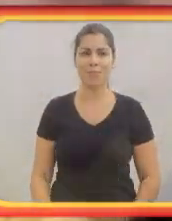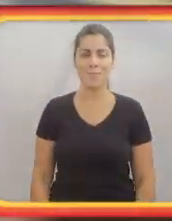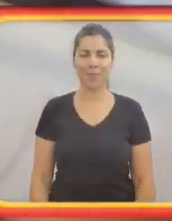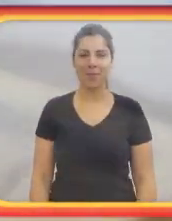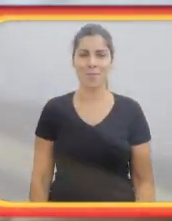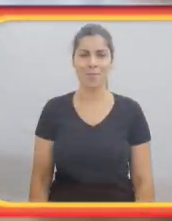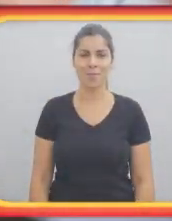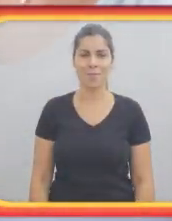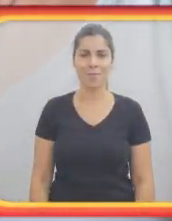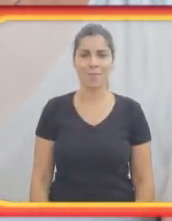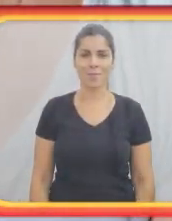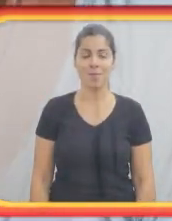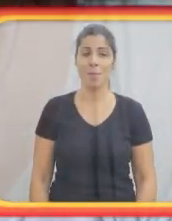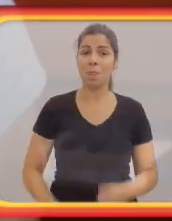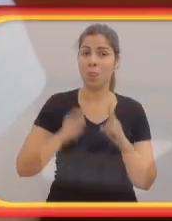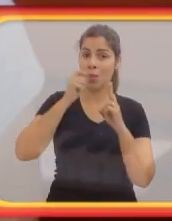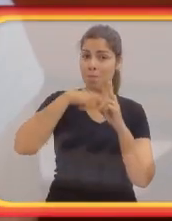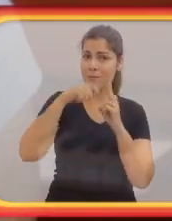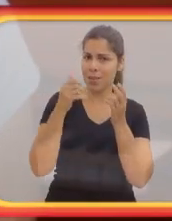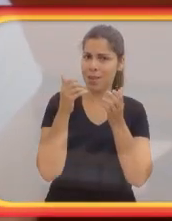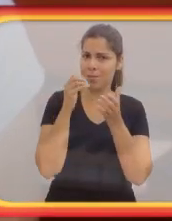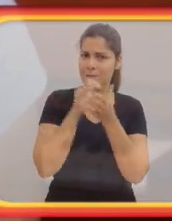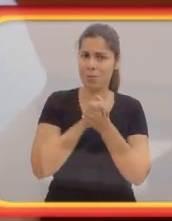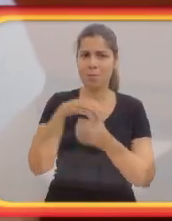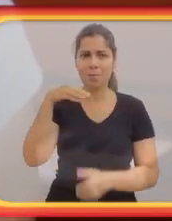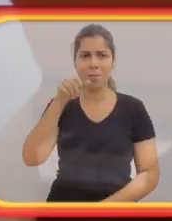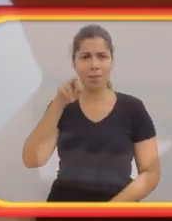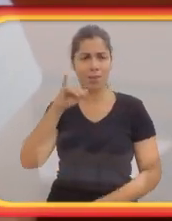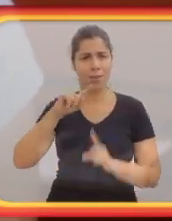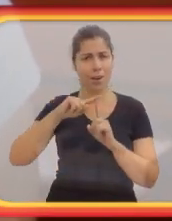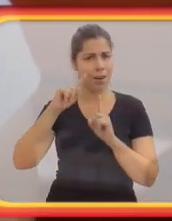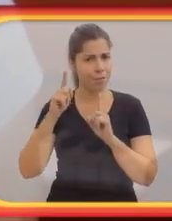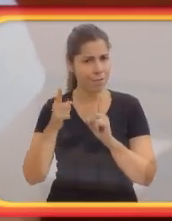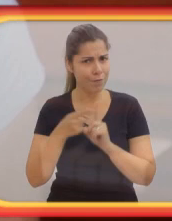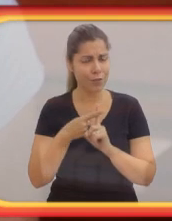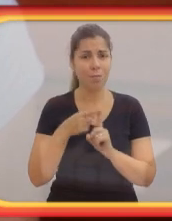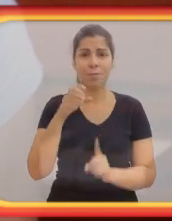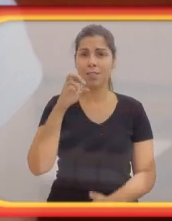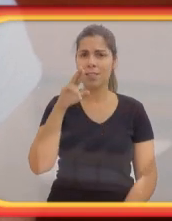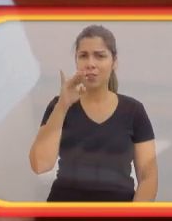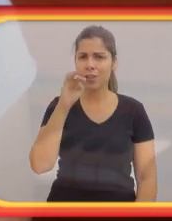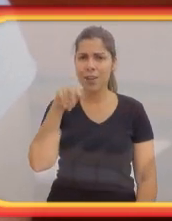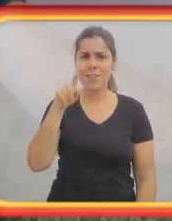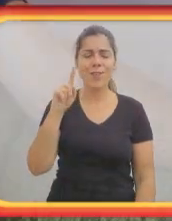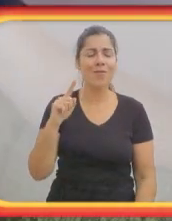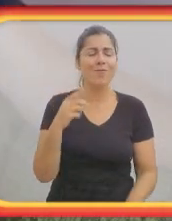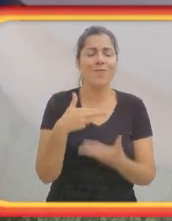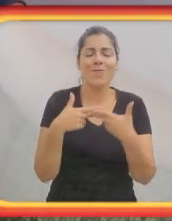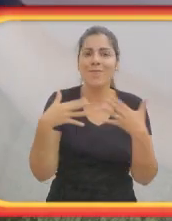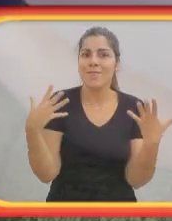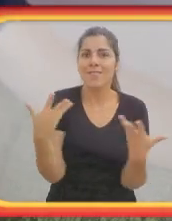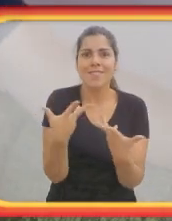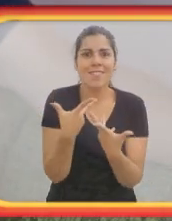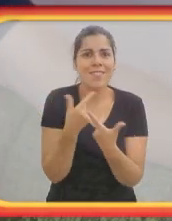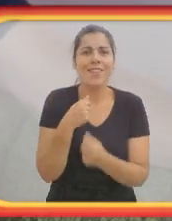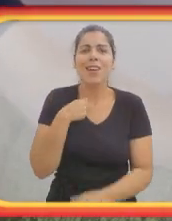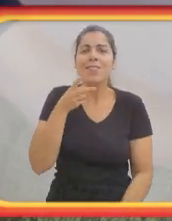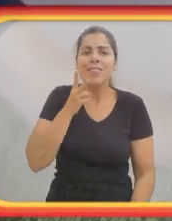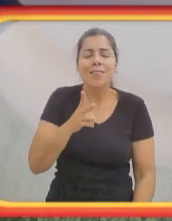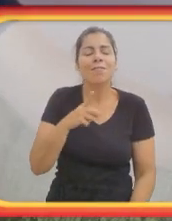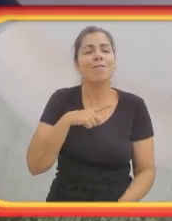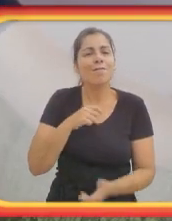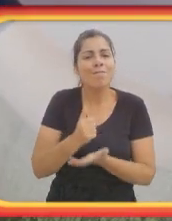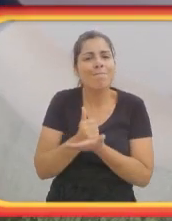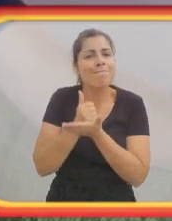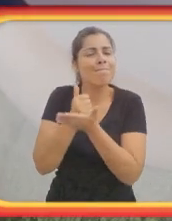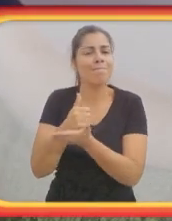noivos e casamos. Eu acho ele o máximo, né? O máximo. 2 meses de casado,